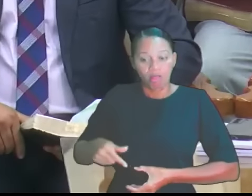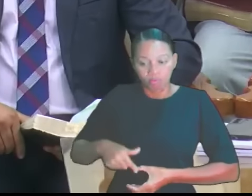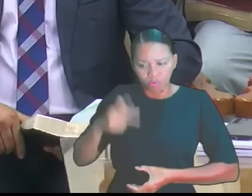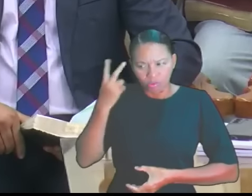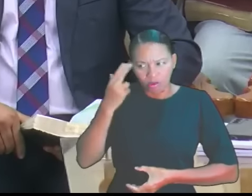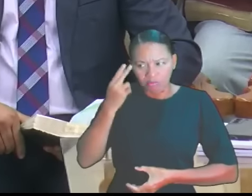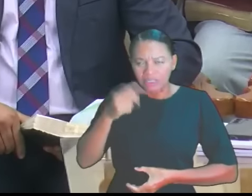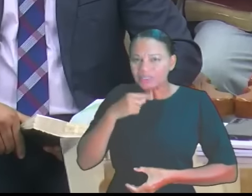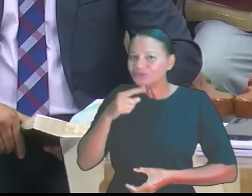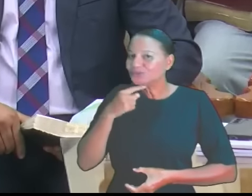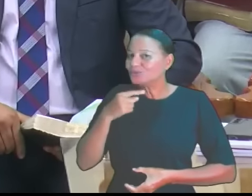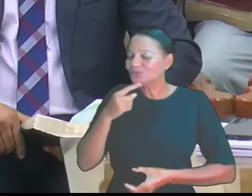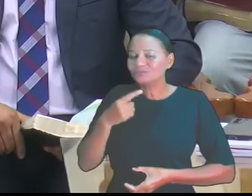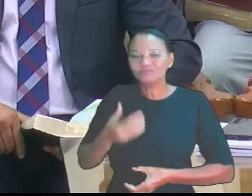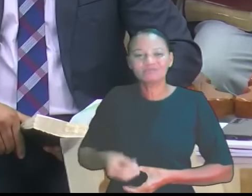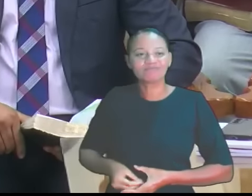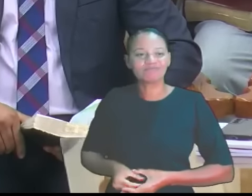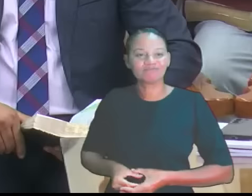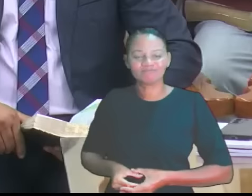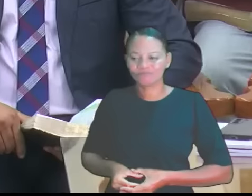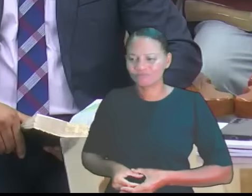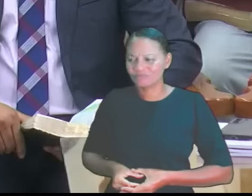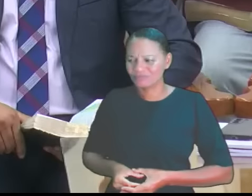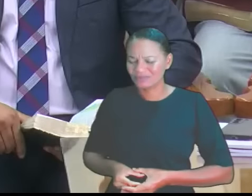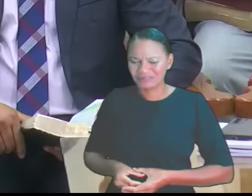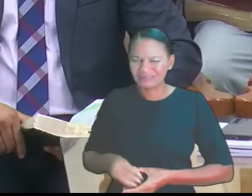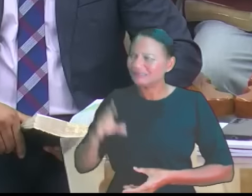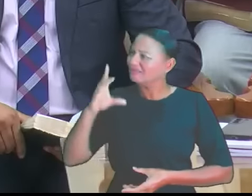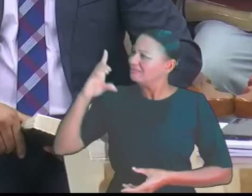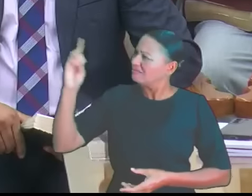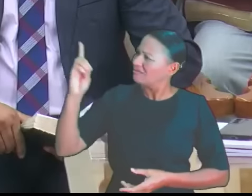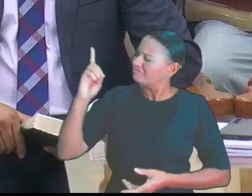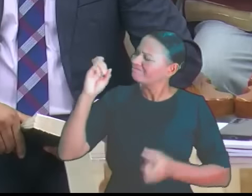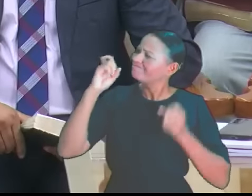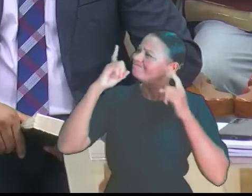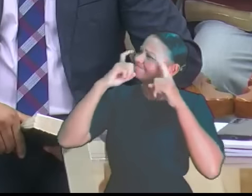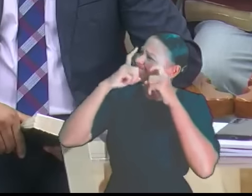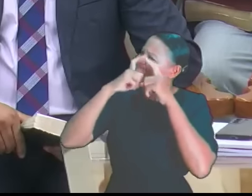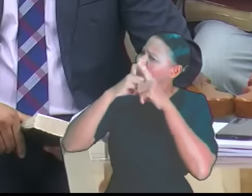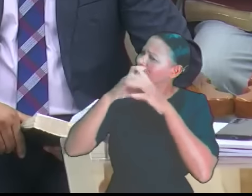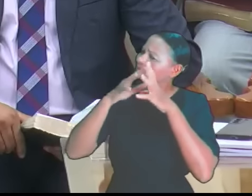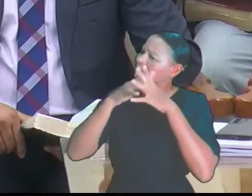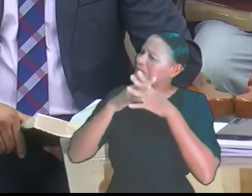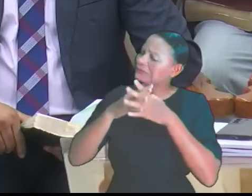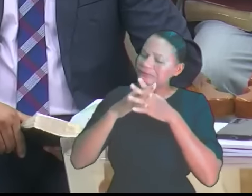isso? Deus complicou o negócio mais ainda.